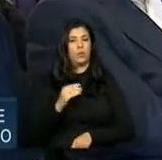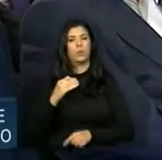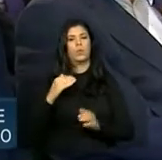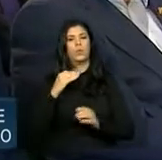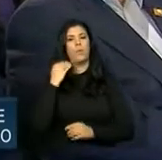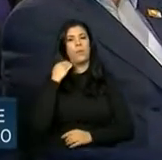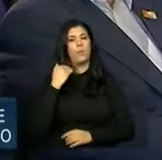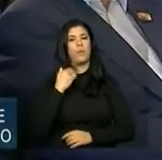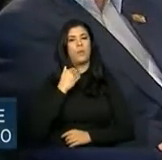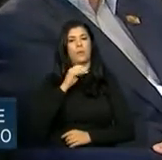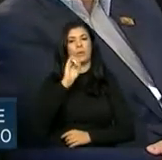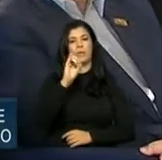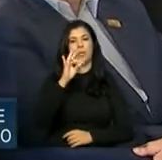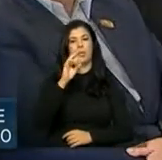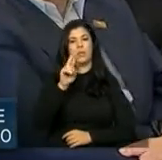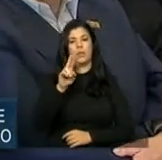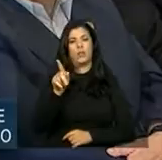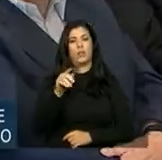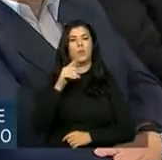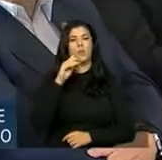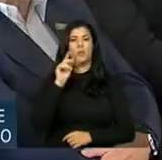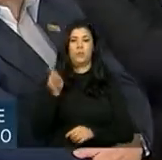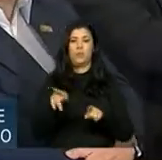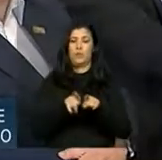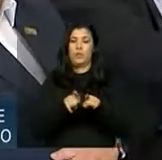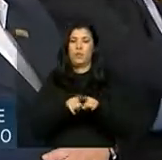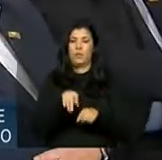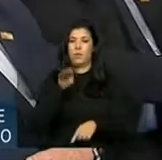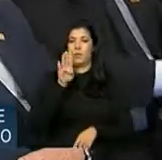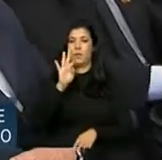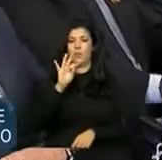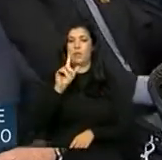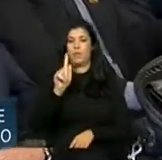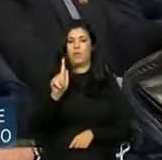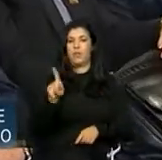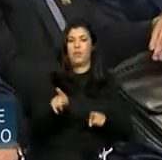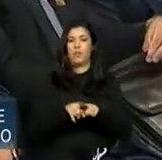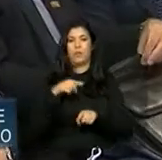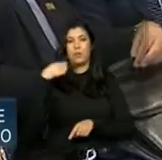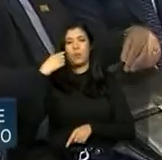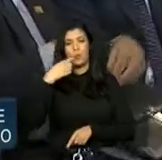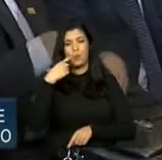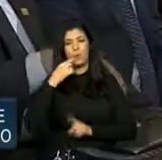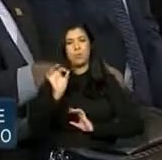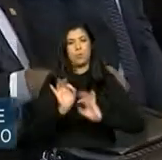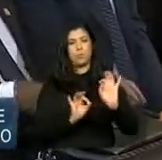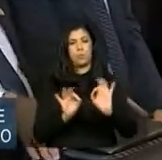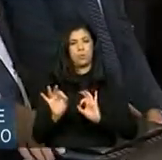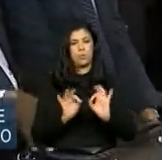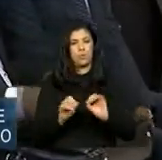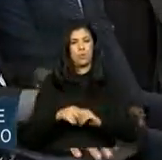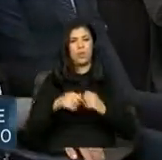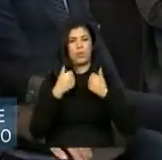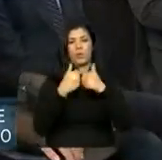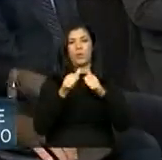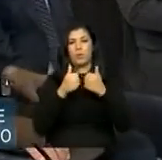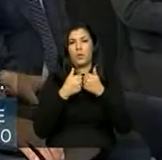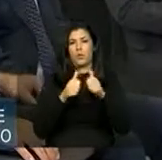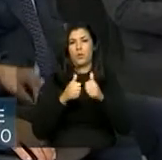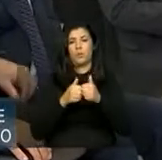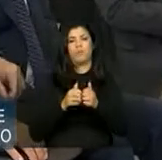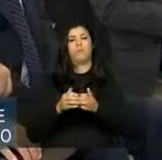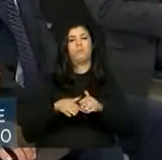Itaú e do BTG nosso secretário de planejamento Deputado Júlio semeghini de transportes metropolitanos